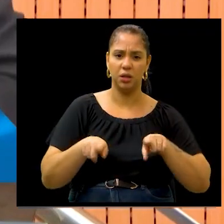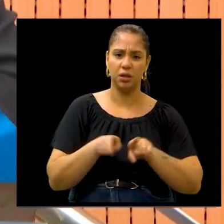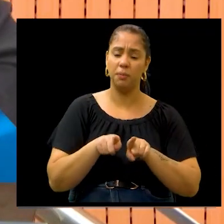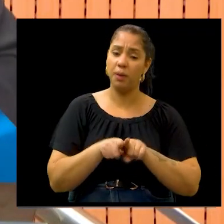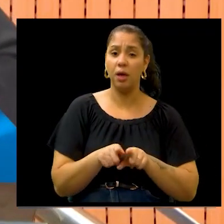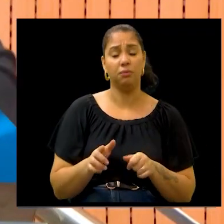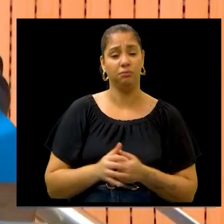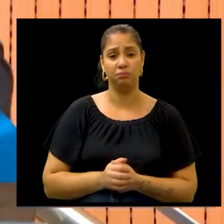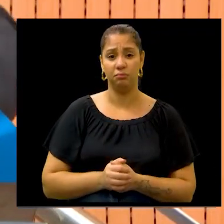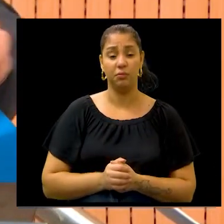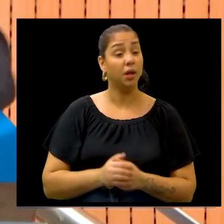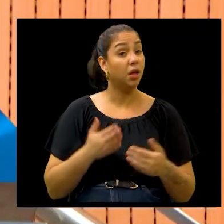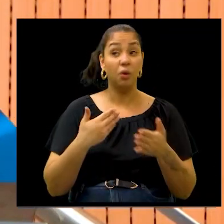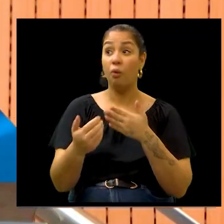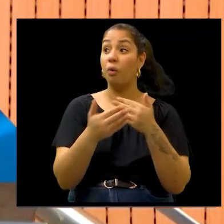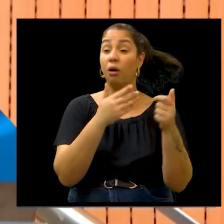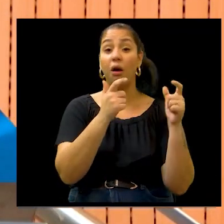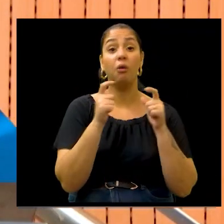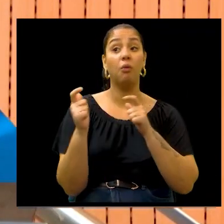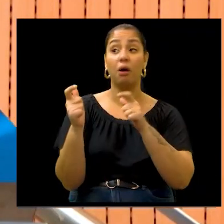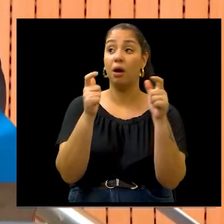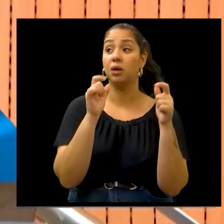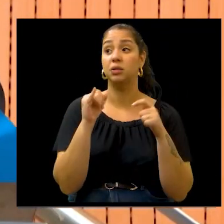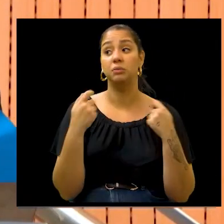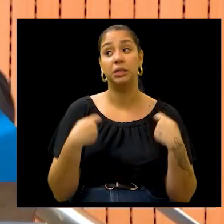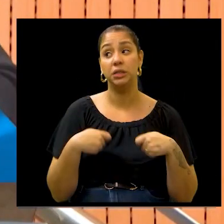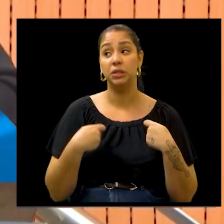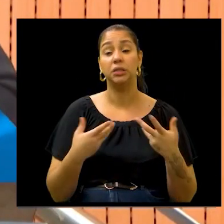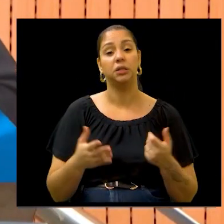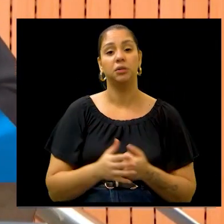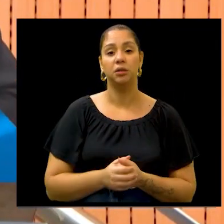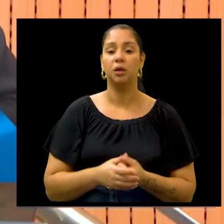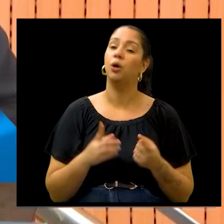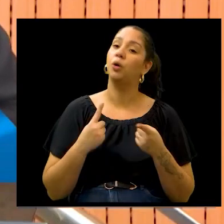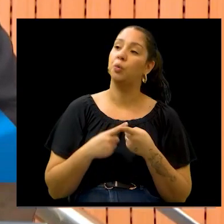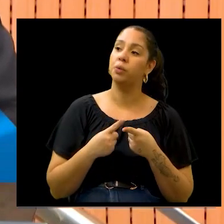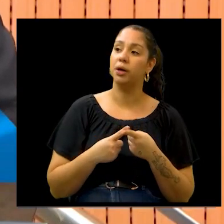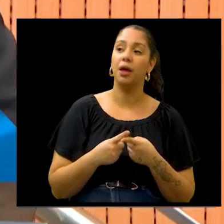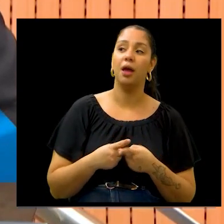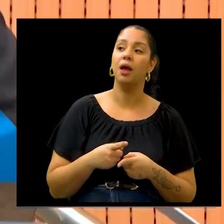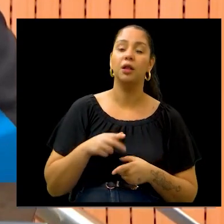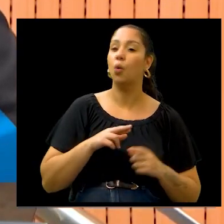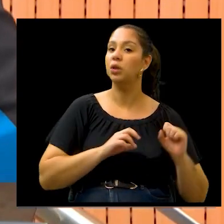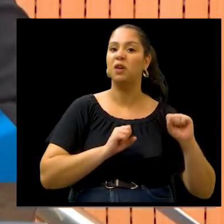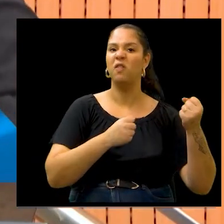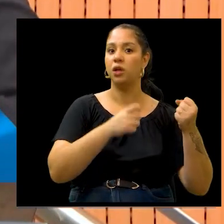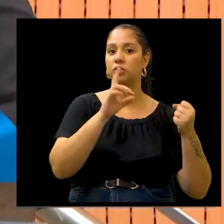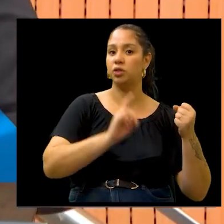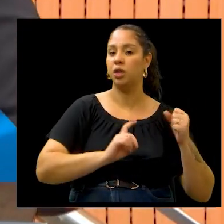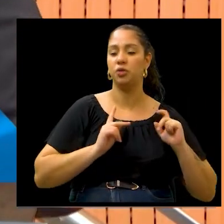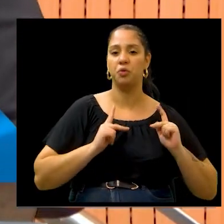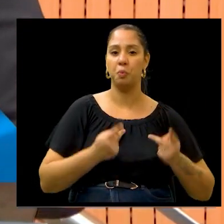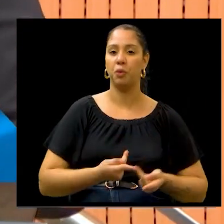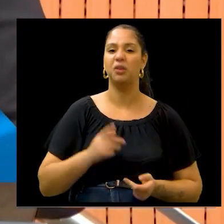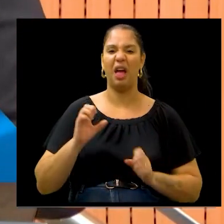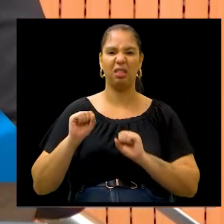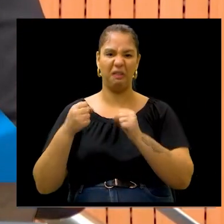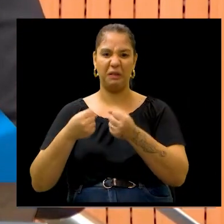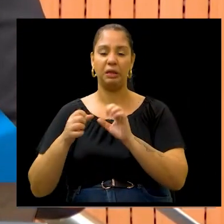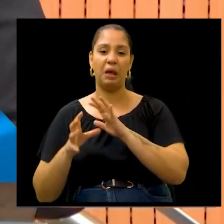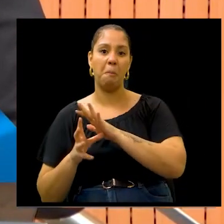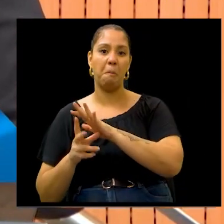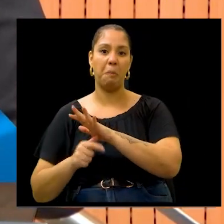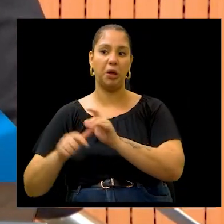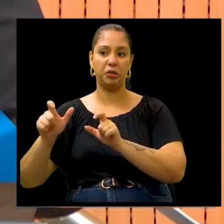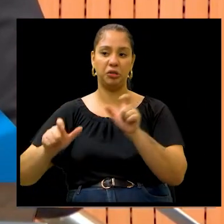Assim como deve atuar aqui também. E em qualquer lugar que seja necessário. Porque a gente não defende os direitos